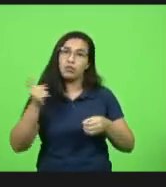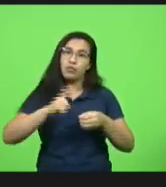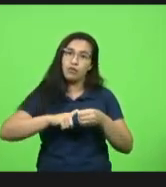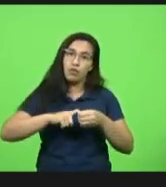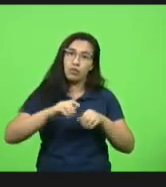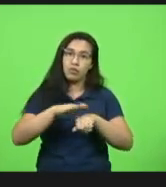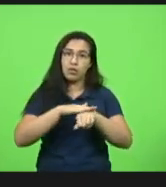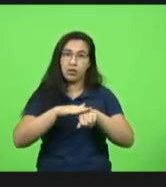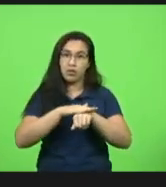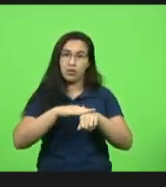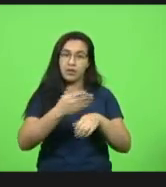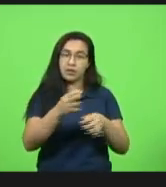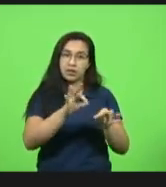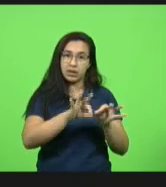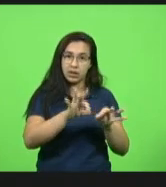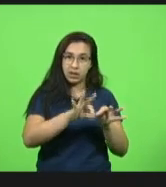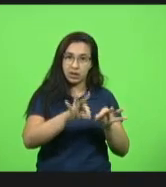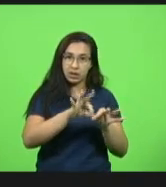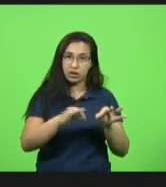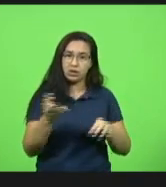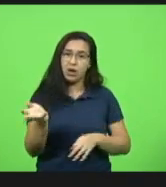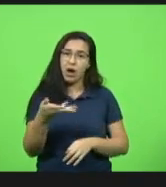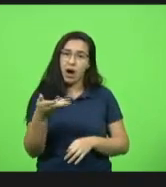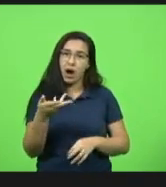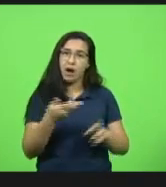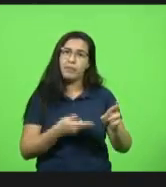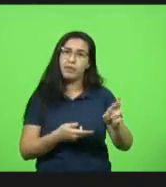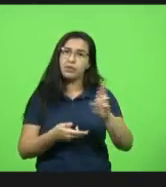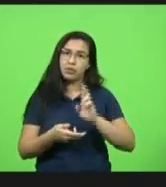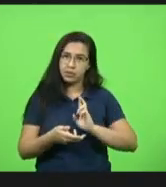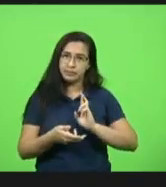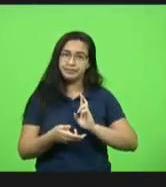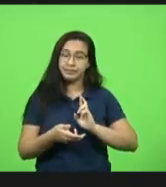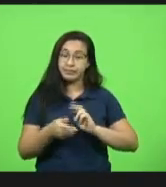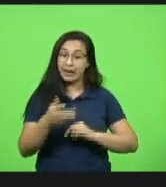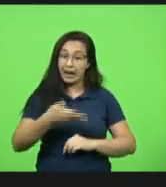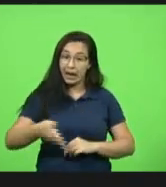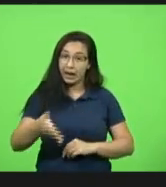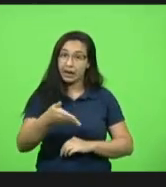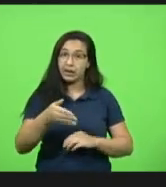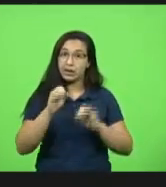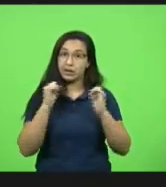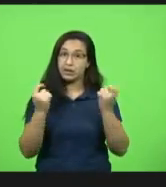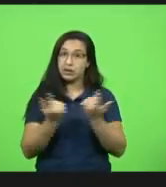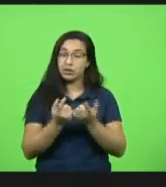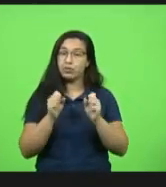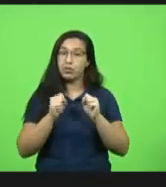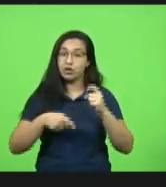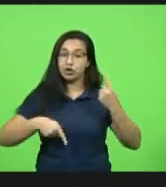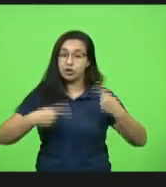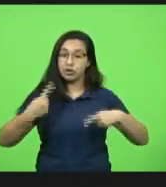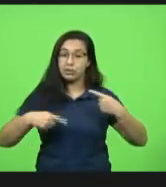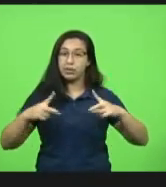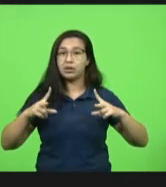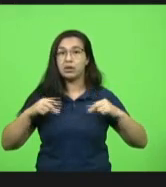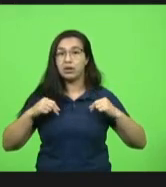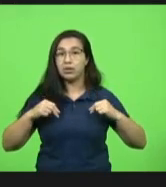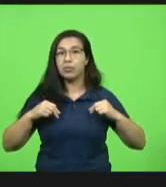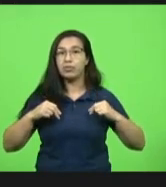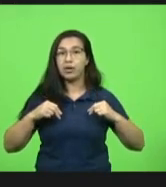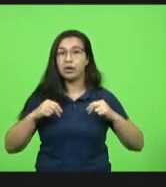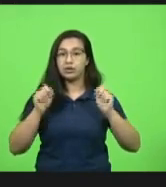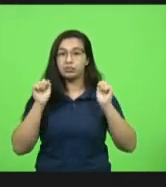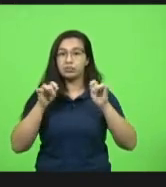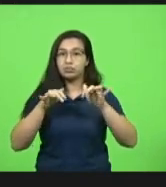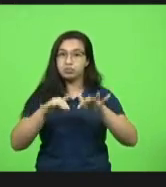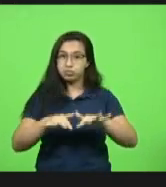essas entidades para que elas agilizem essas respostas e que aí sim a gente possa ter o debate do mérito no plenário